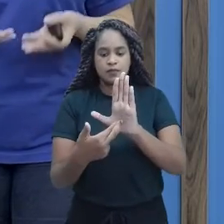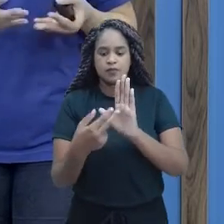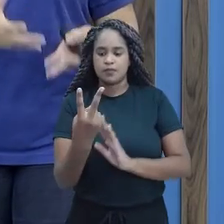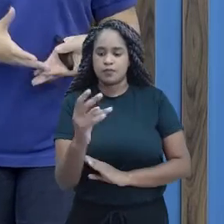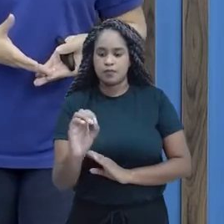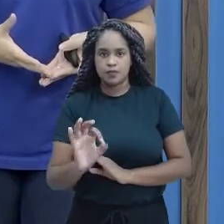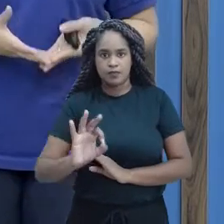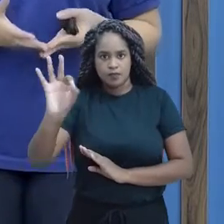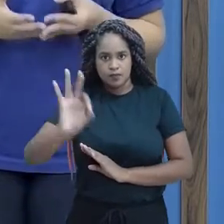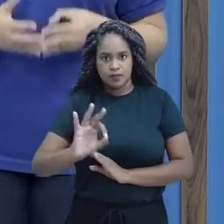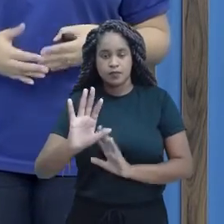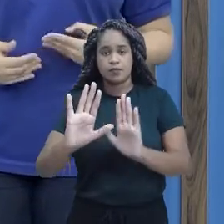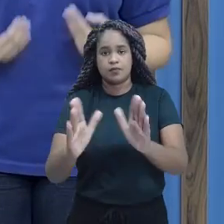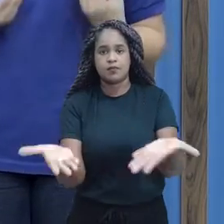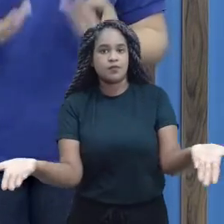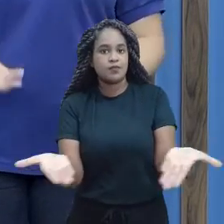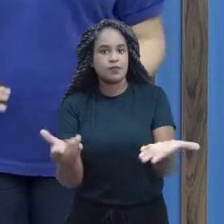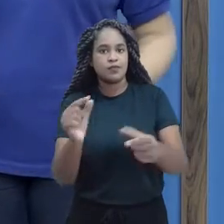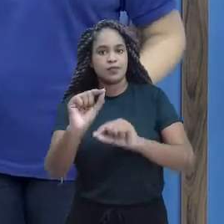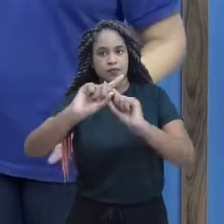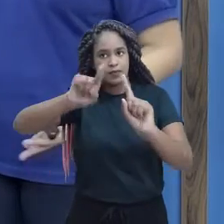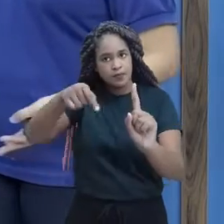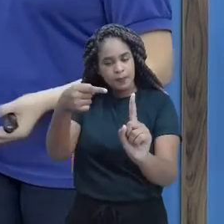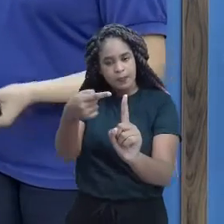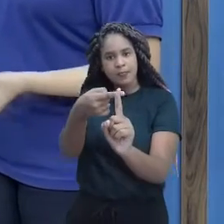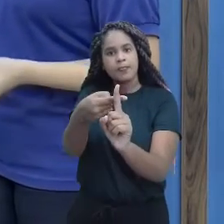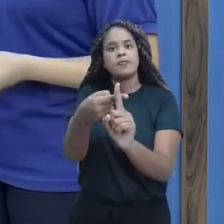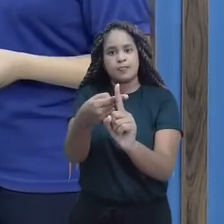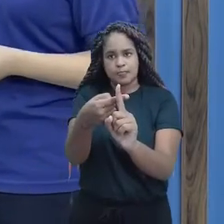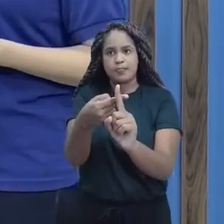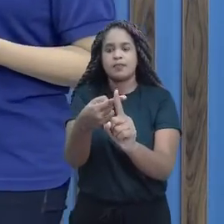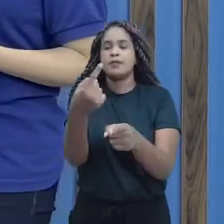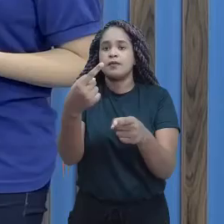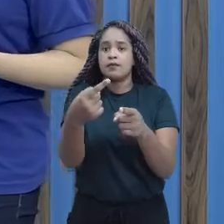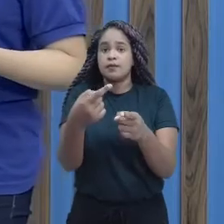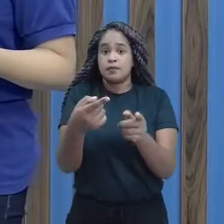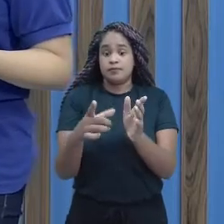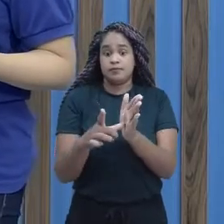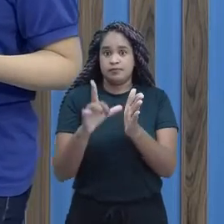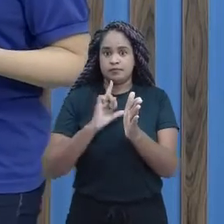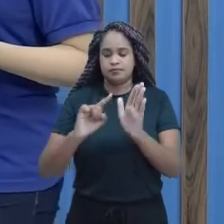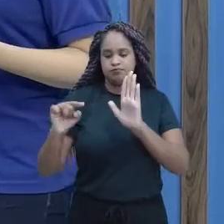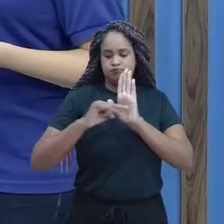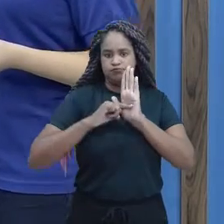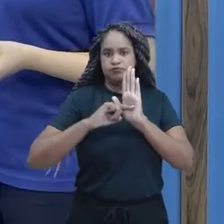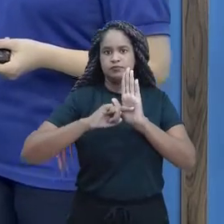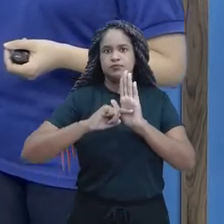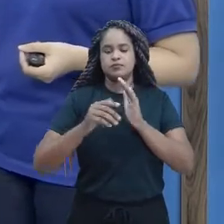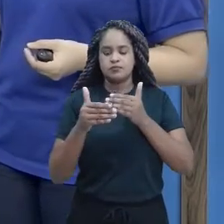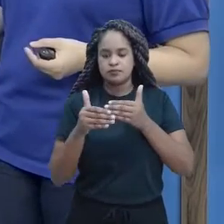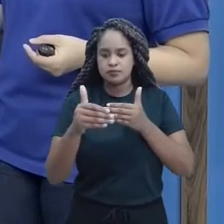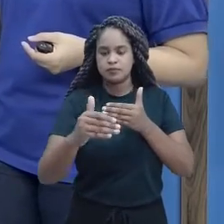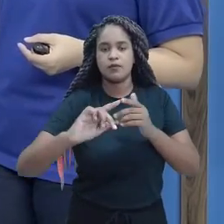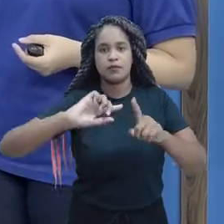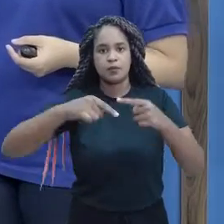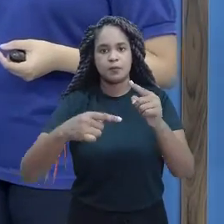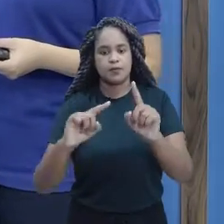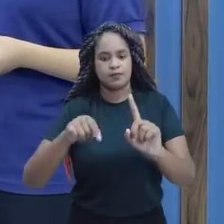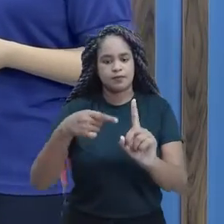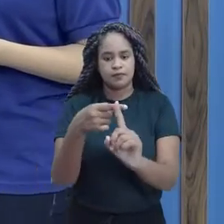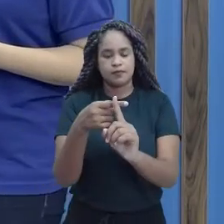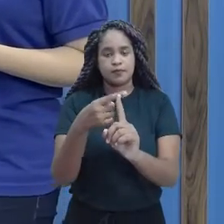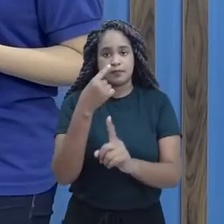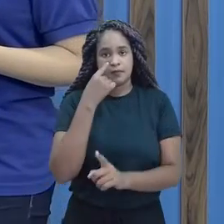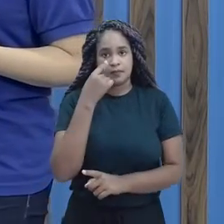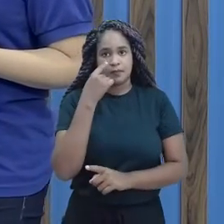20%, só que agora a gente vai estar aumentando esse valor, tá certo? Então, a gente subtraiu no primeiro e aumentou no segundo. Subtraindo